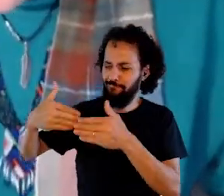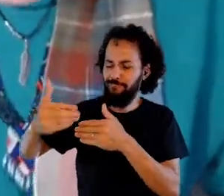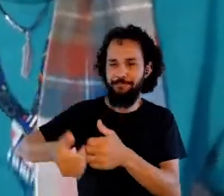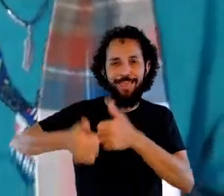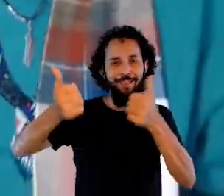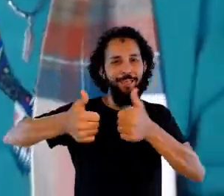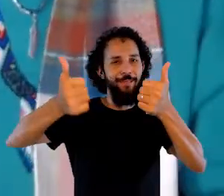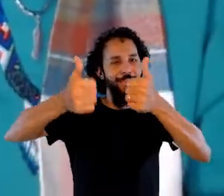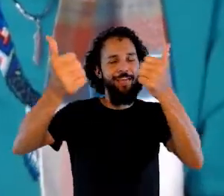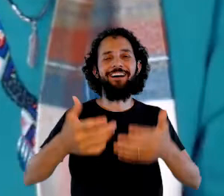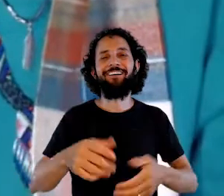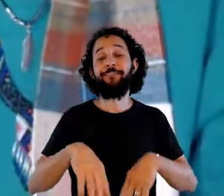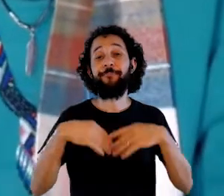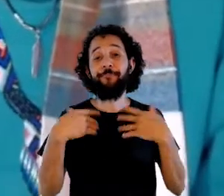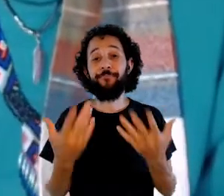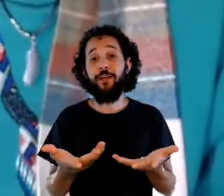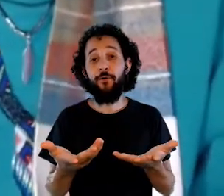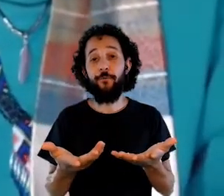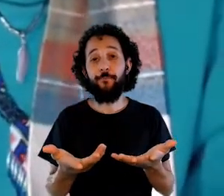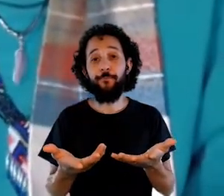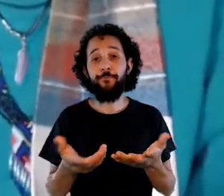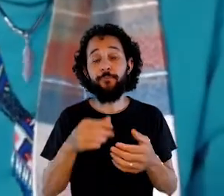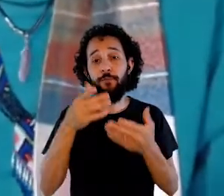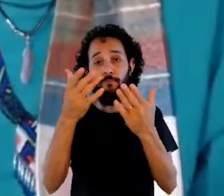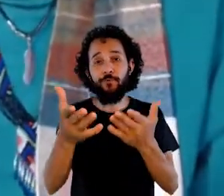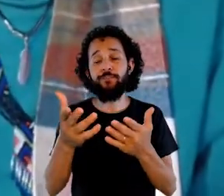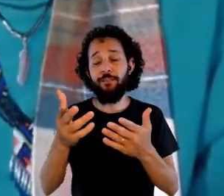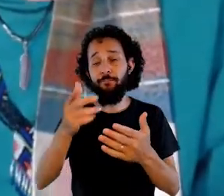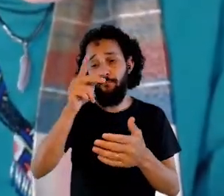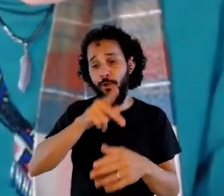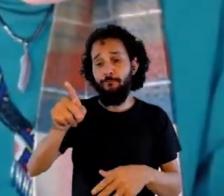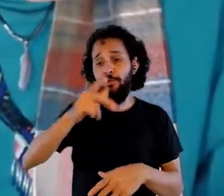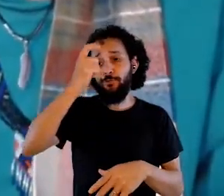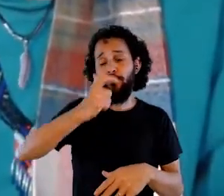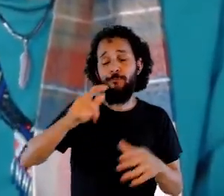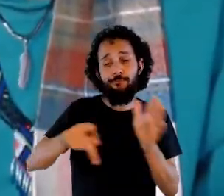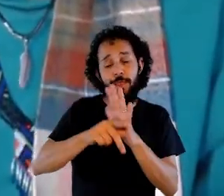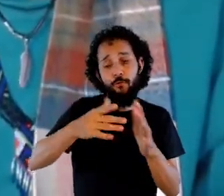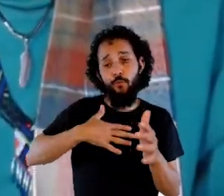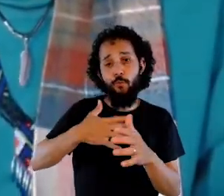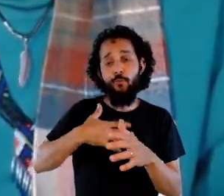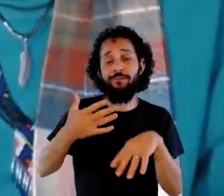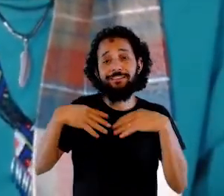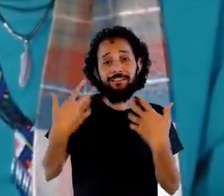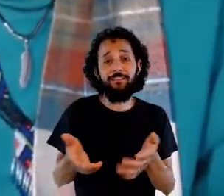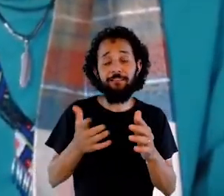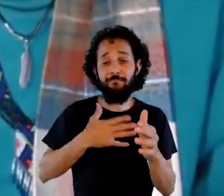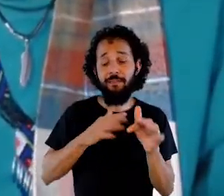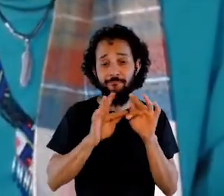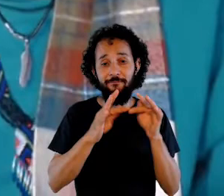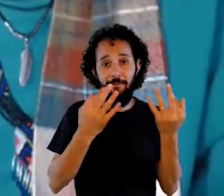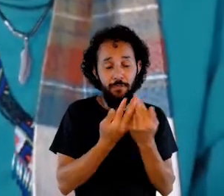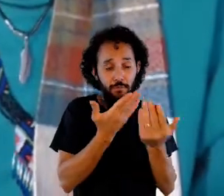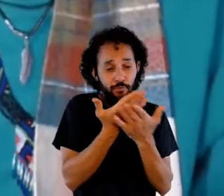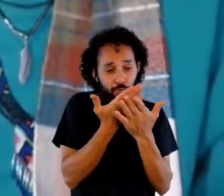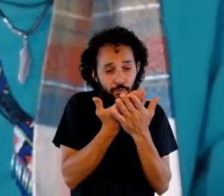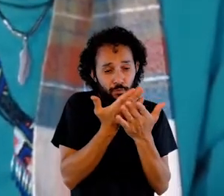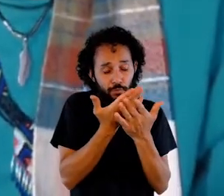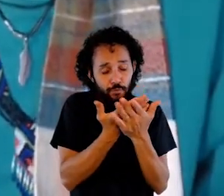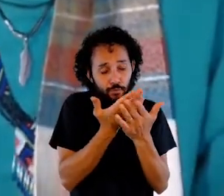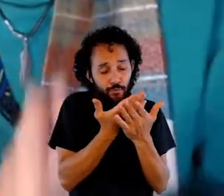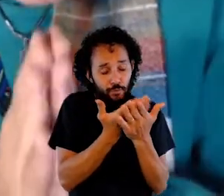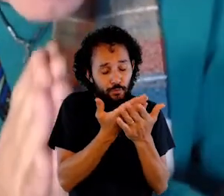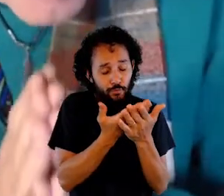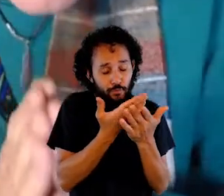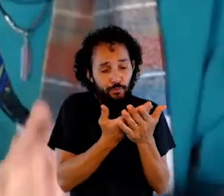E como, né, você é meu professor, né, na minha família, né, do meu estudo de autoconhecimento, eu tenho você na mais alta